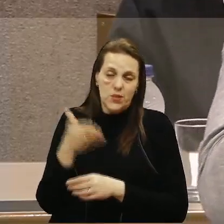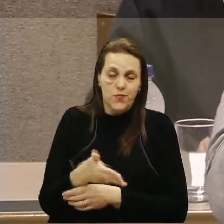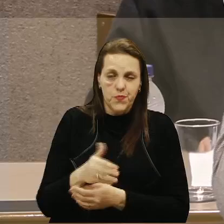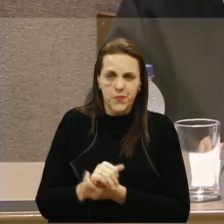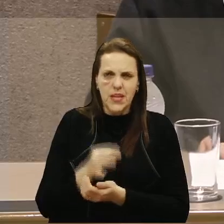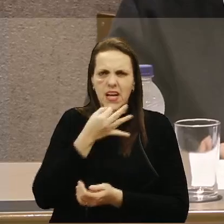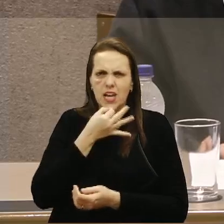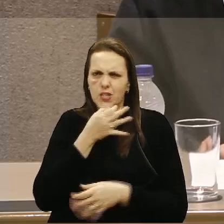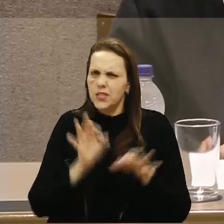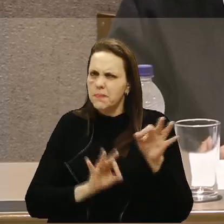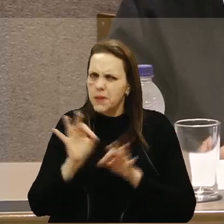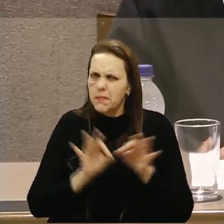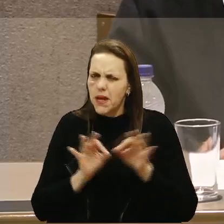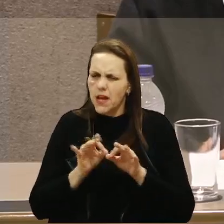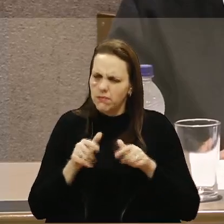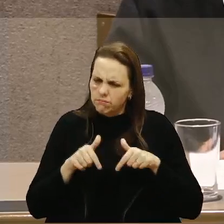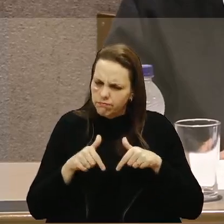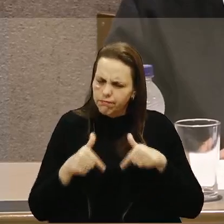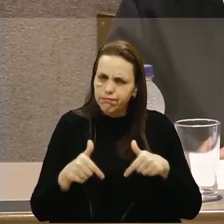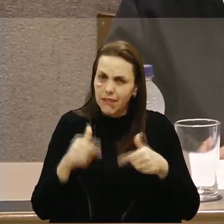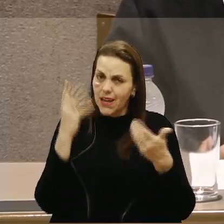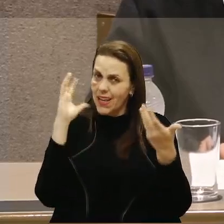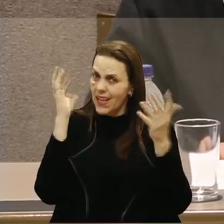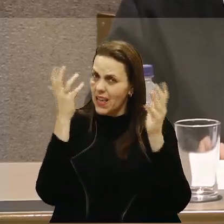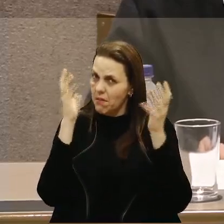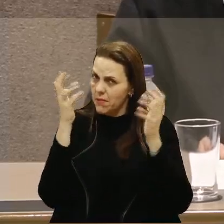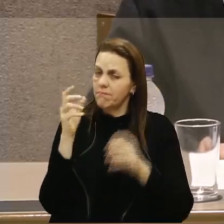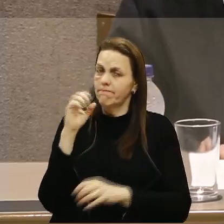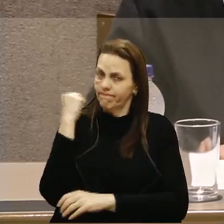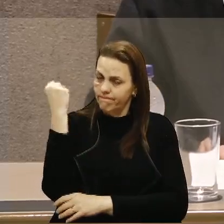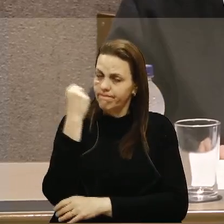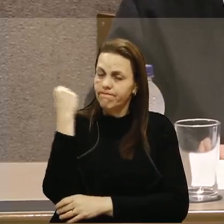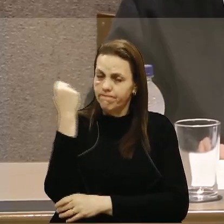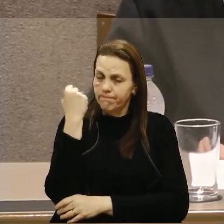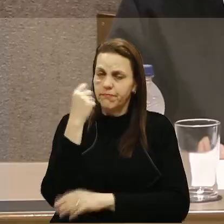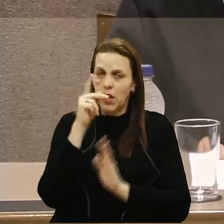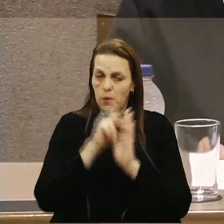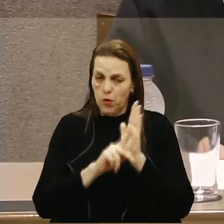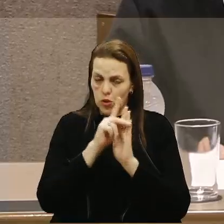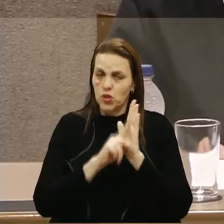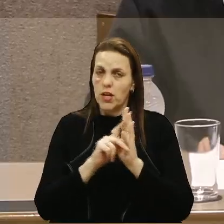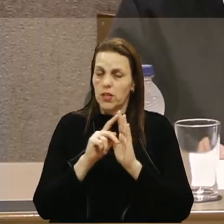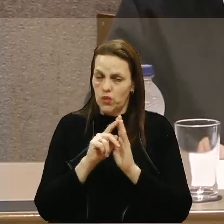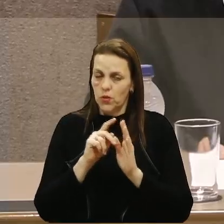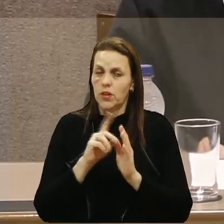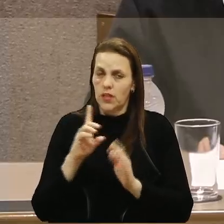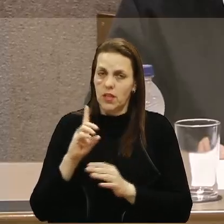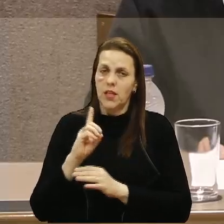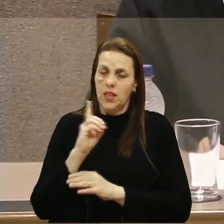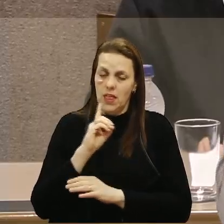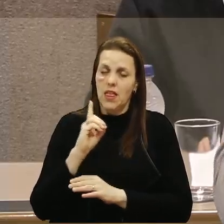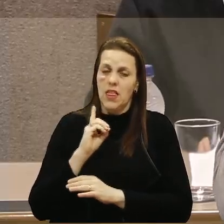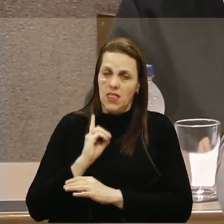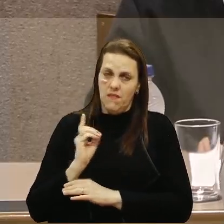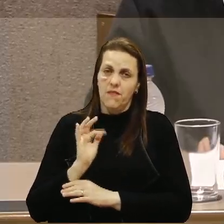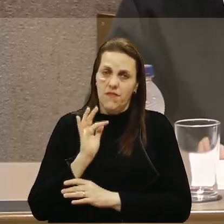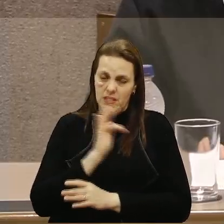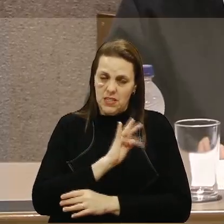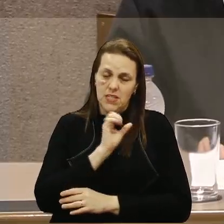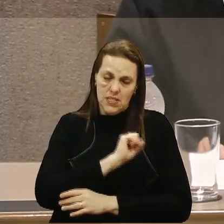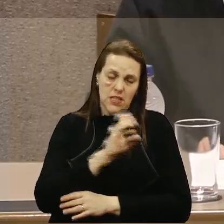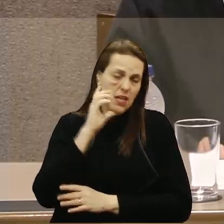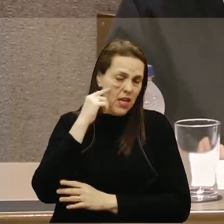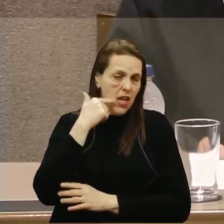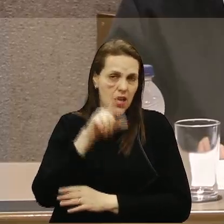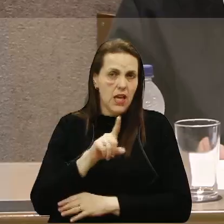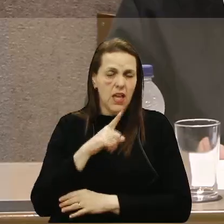estar preparada para enfrentar os eventos climáticos extremos. E esse projeto da Defesa Civil Municipal investirá em sistemas de monitoramento e alertas que